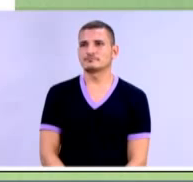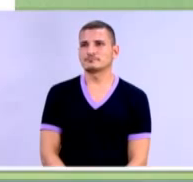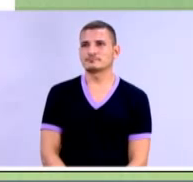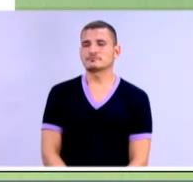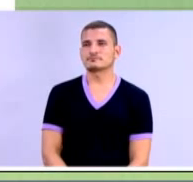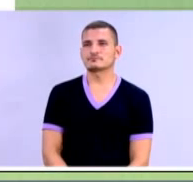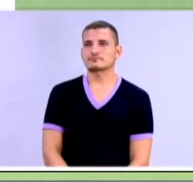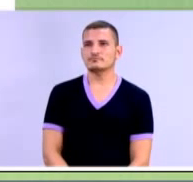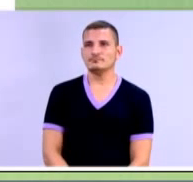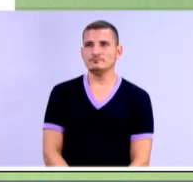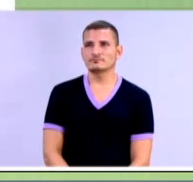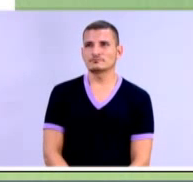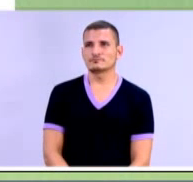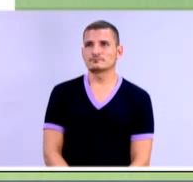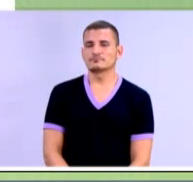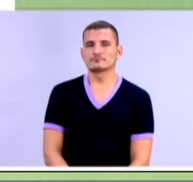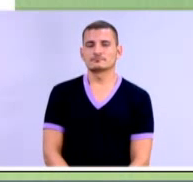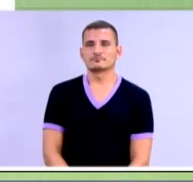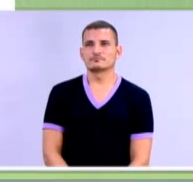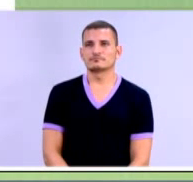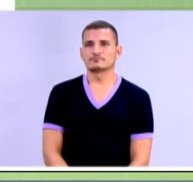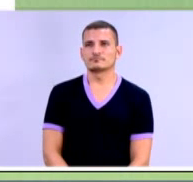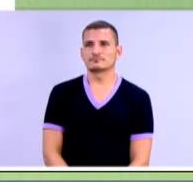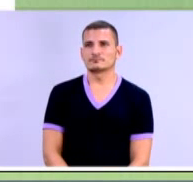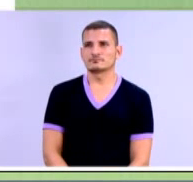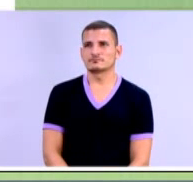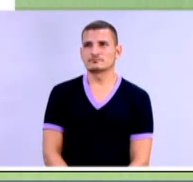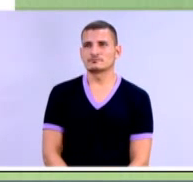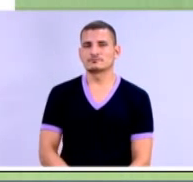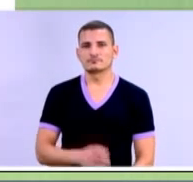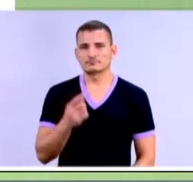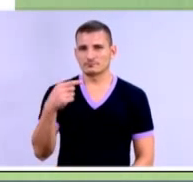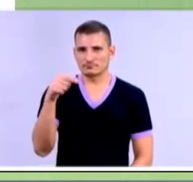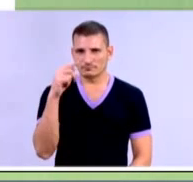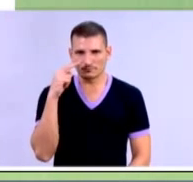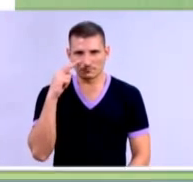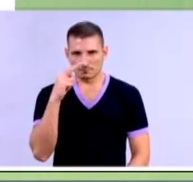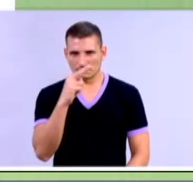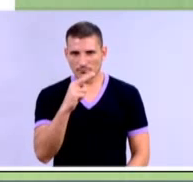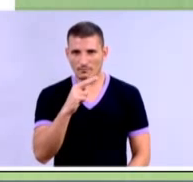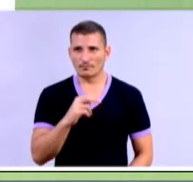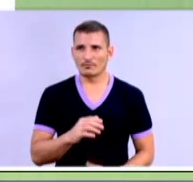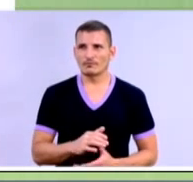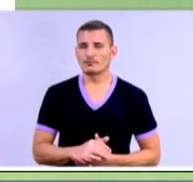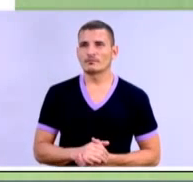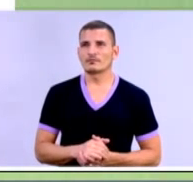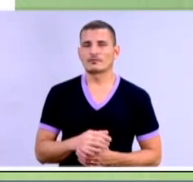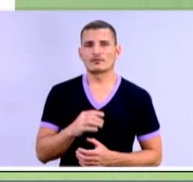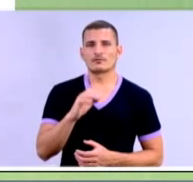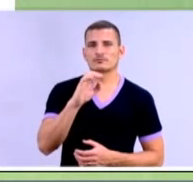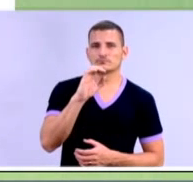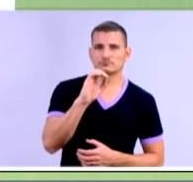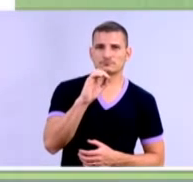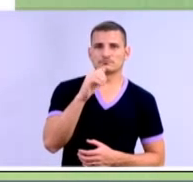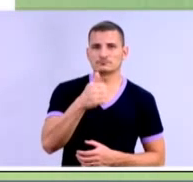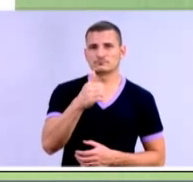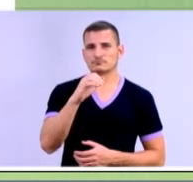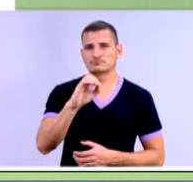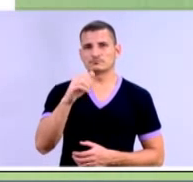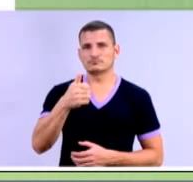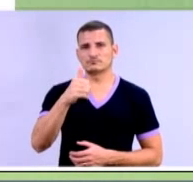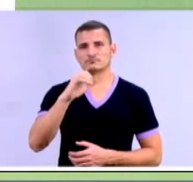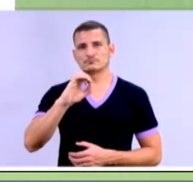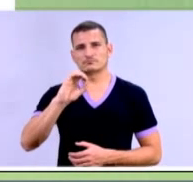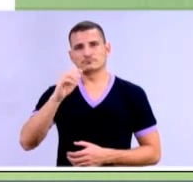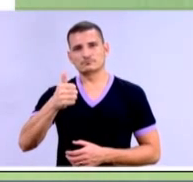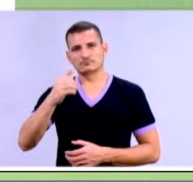Pronto, vamos ver isso aqui. Imaginem que a gente, não sei se todos conseguem enxergar bem, mas aqui a gente tem uma sequência de 1 e 0, 1 e 0, 1 e